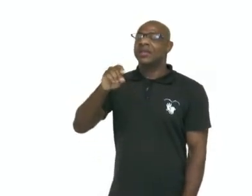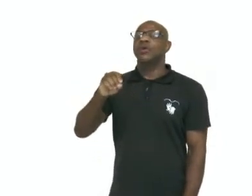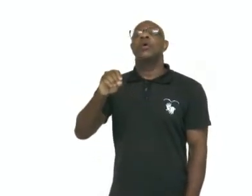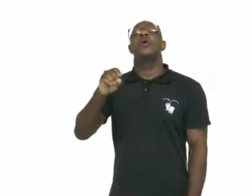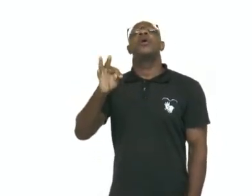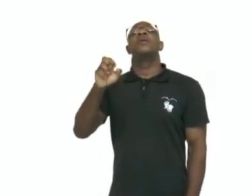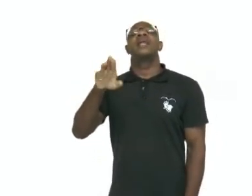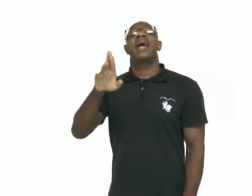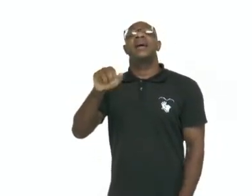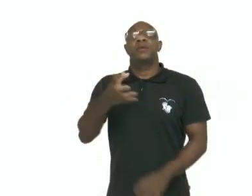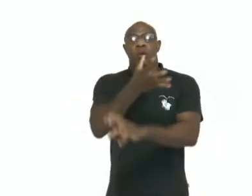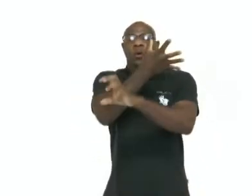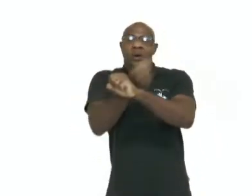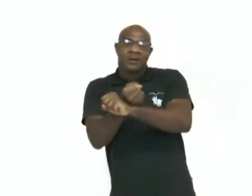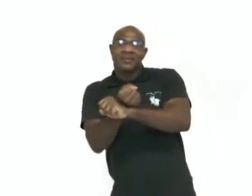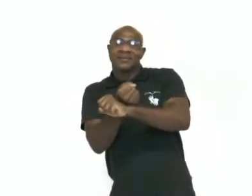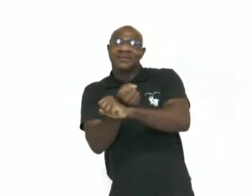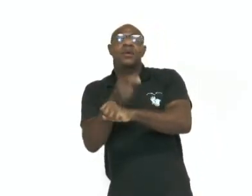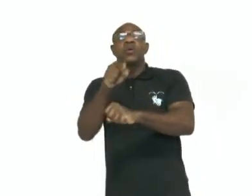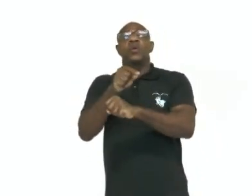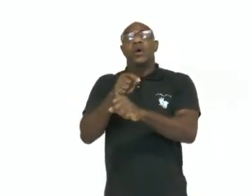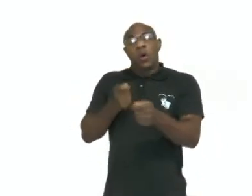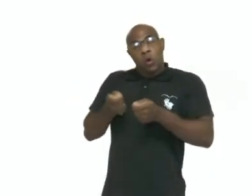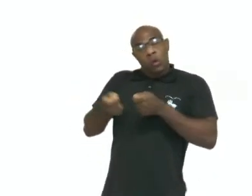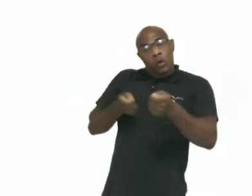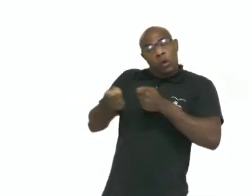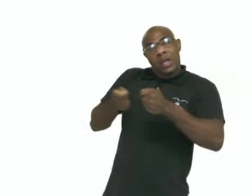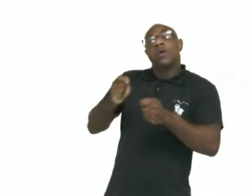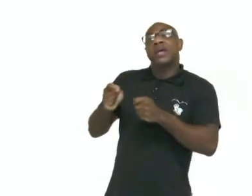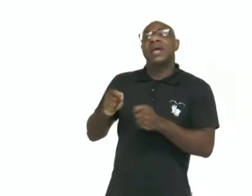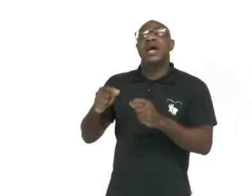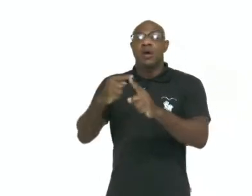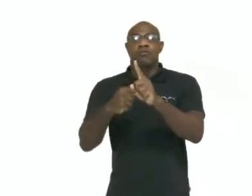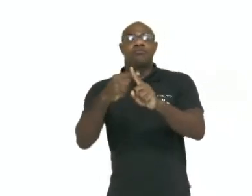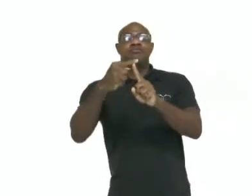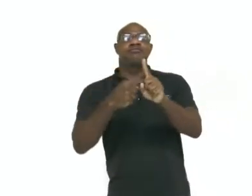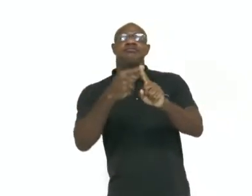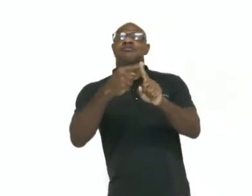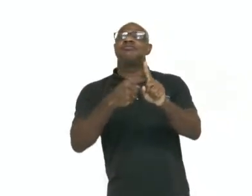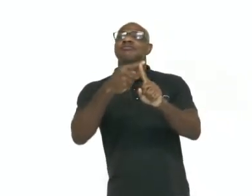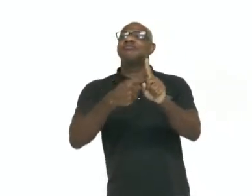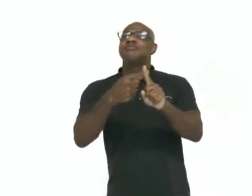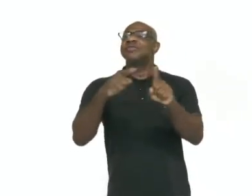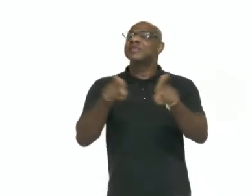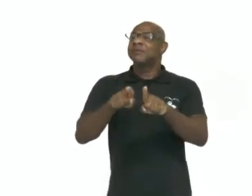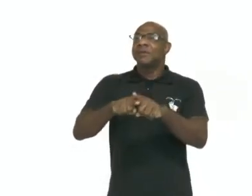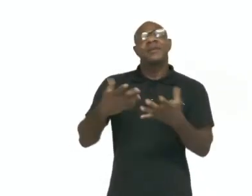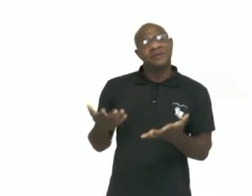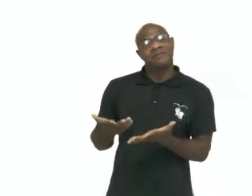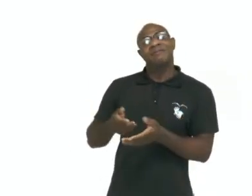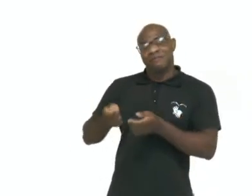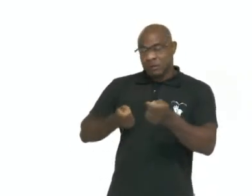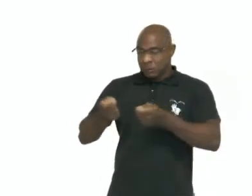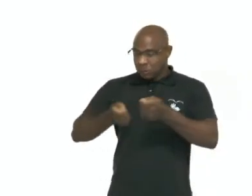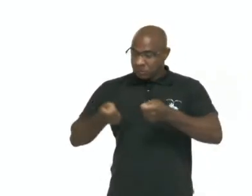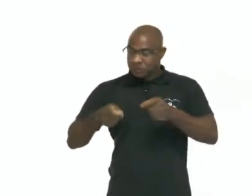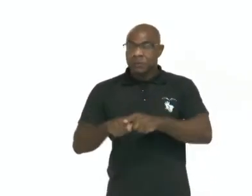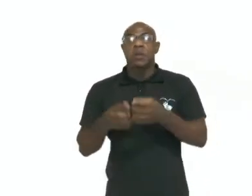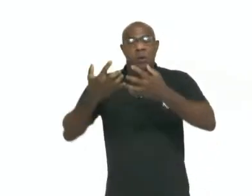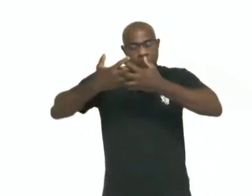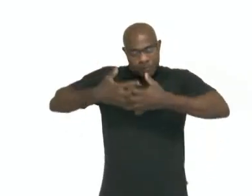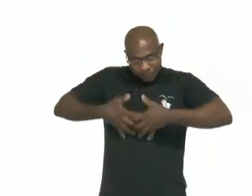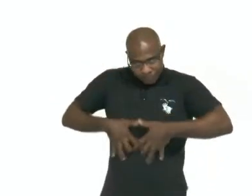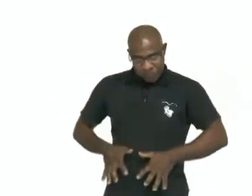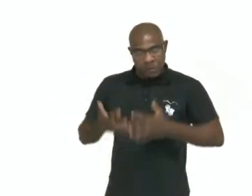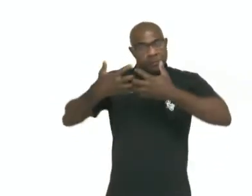têm a capacidade de controlar, de regular a temperatura corporal deles ali a partir do metabolismo ali que